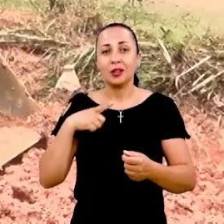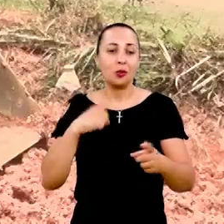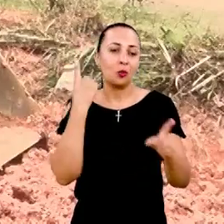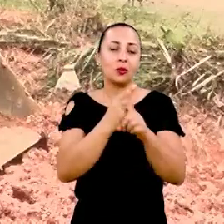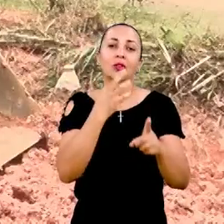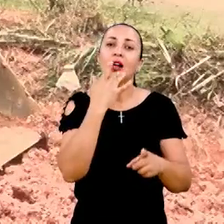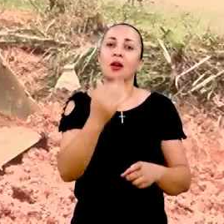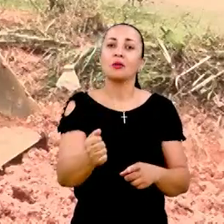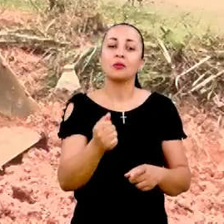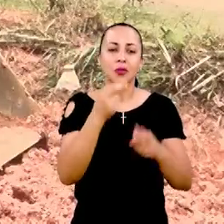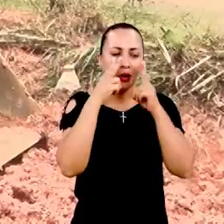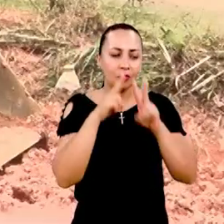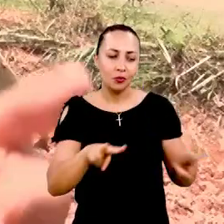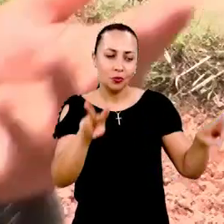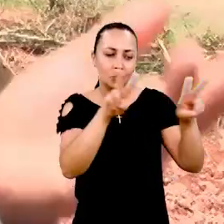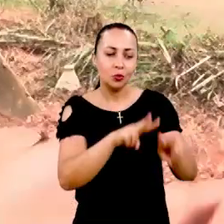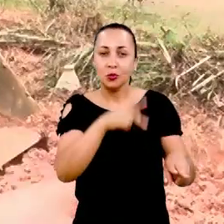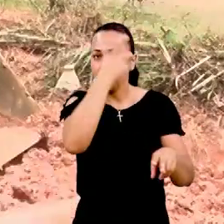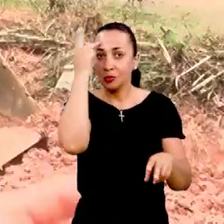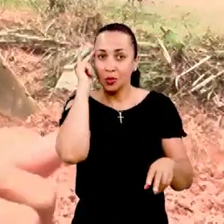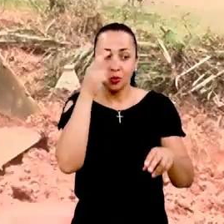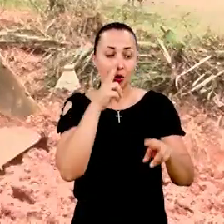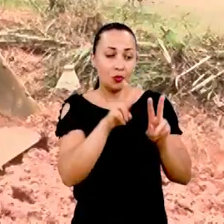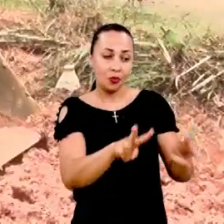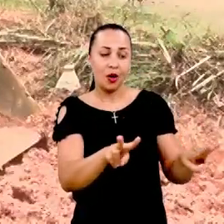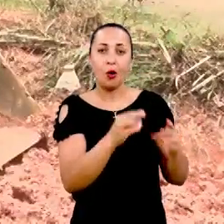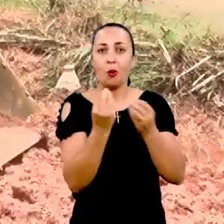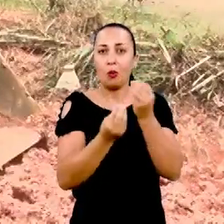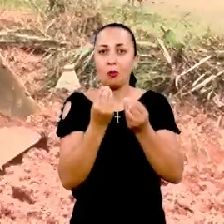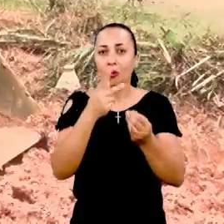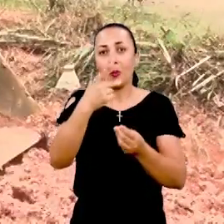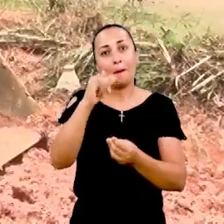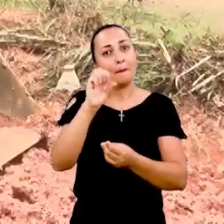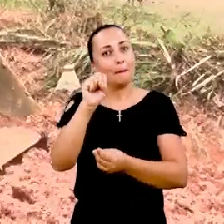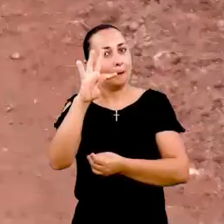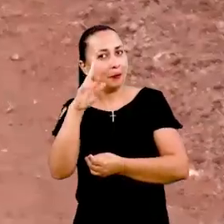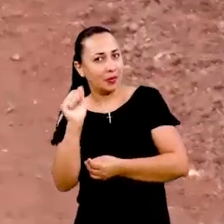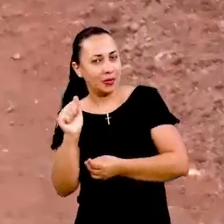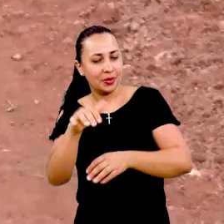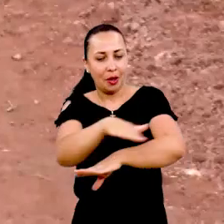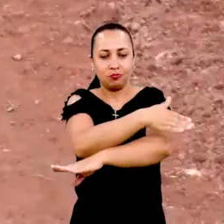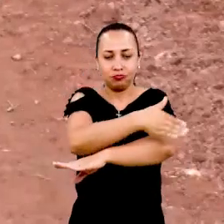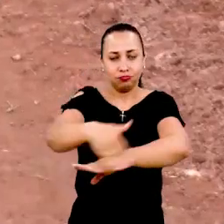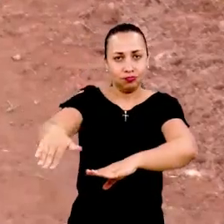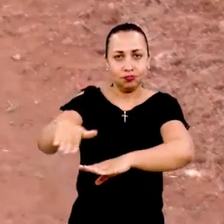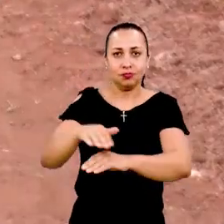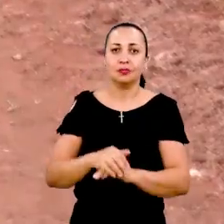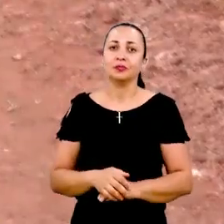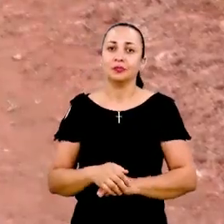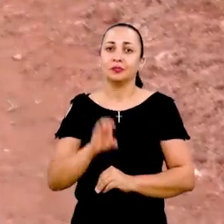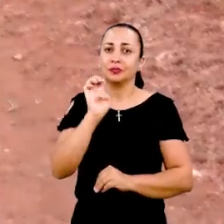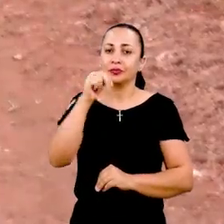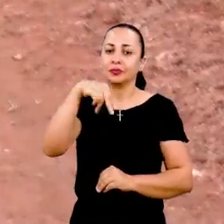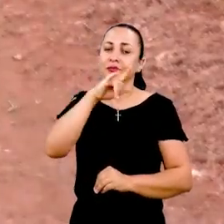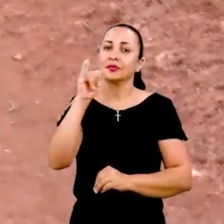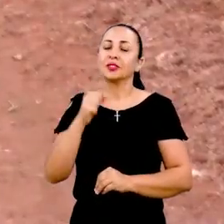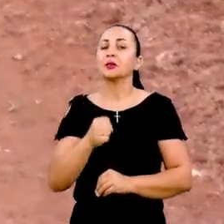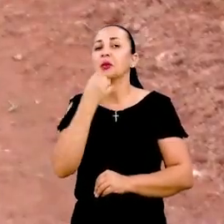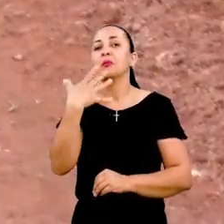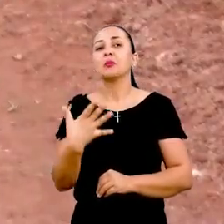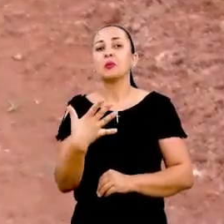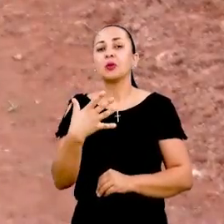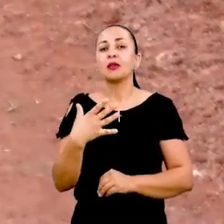na tonalidade de asfalto e visualmente as pessoas enxerguem como pista. Essa enzima, ela é